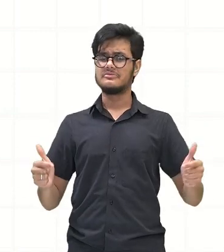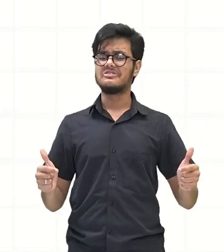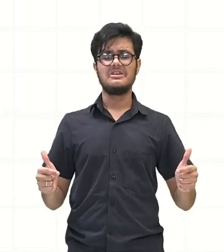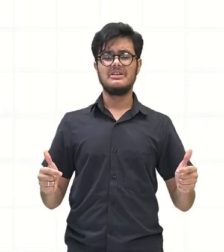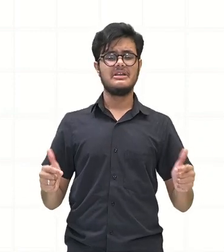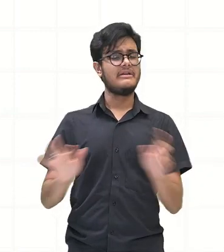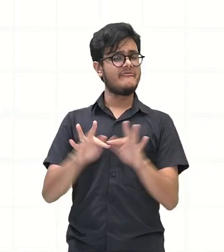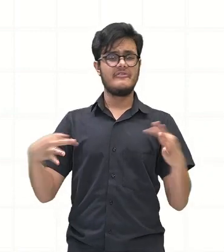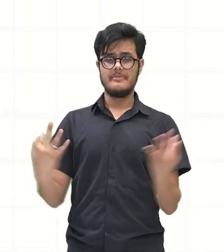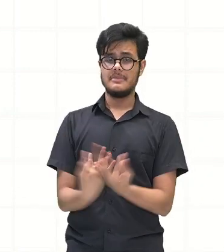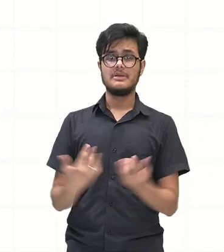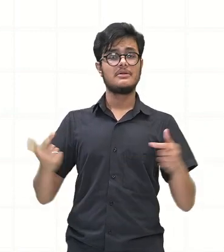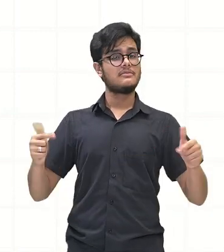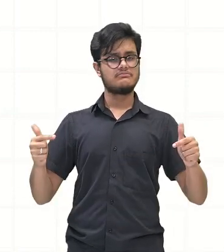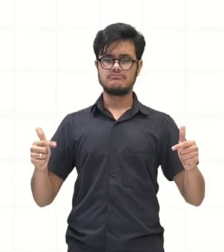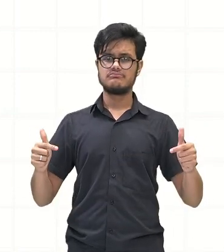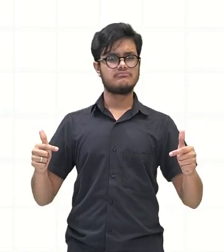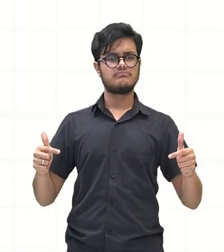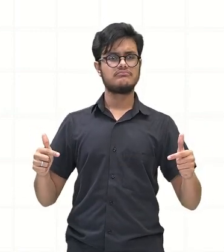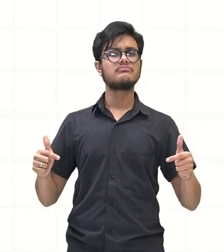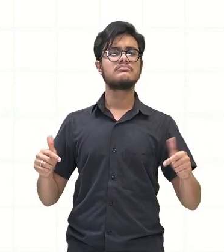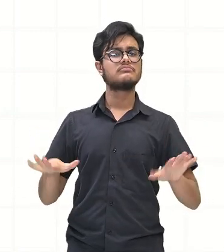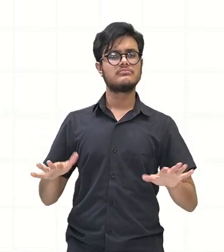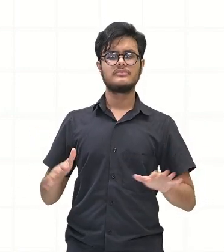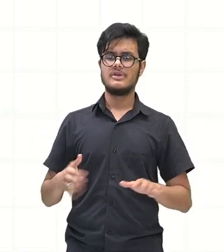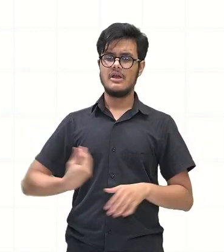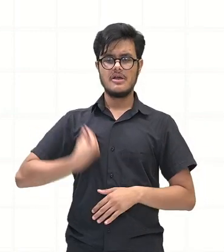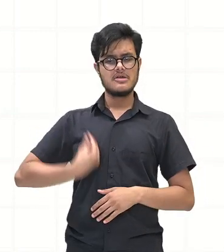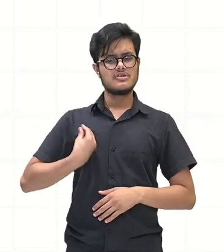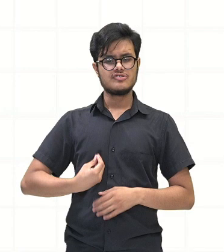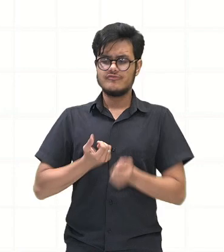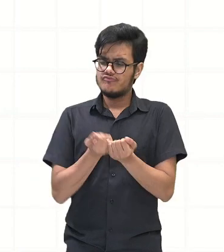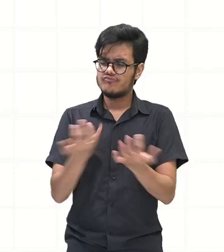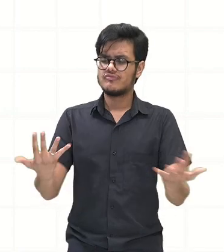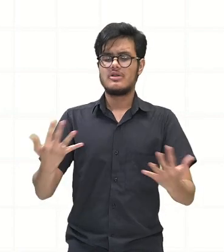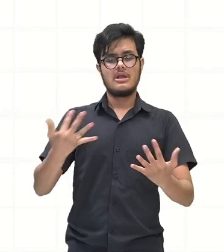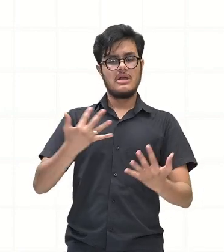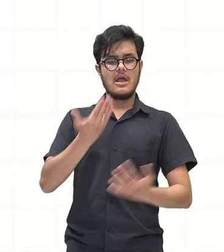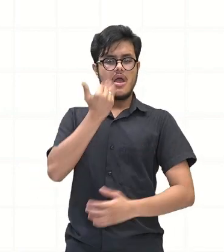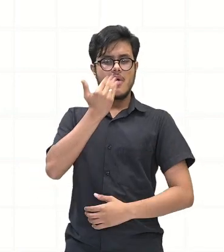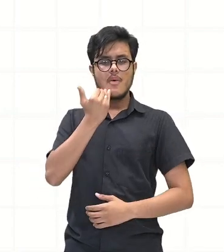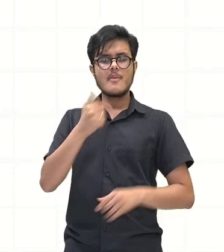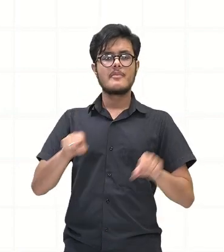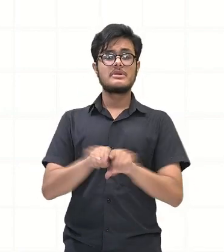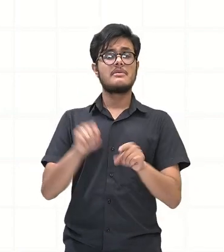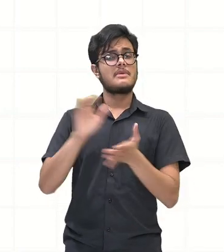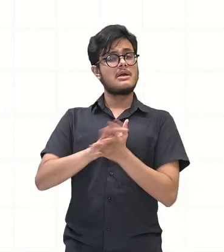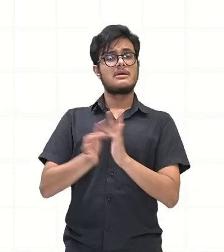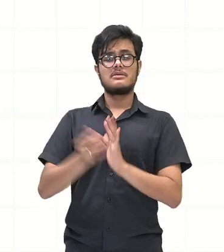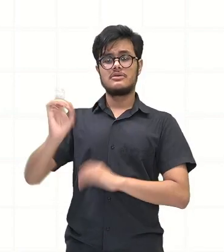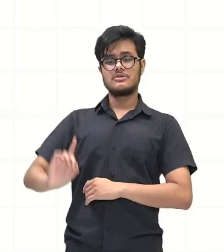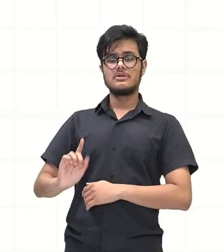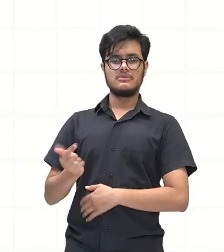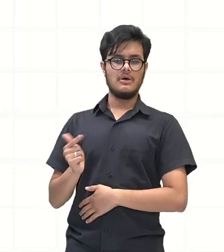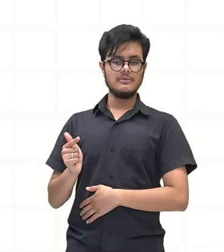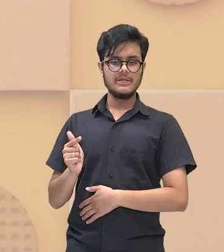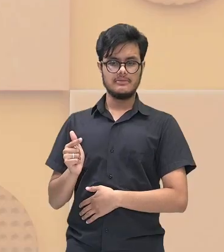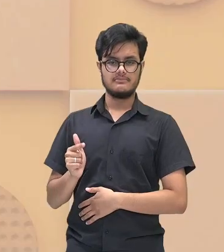certa propriedade para a sua produção agrícola e também o direito de casamento. Então,